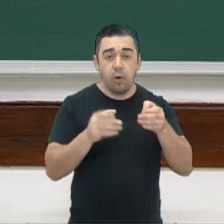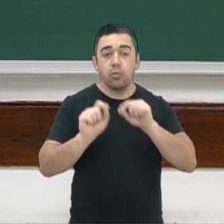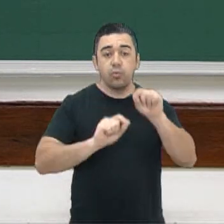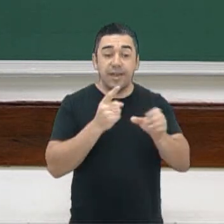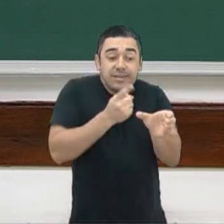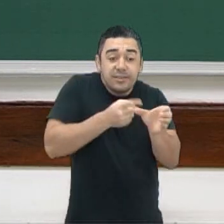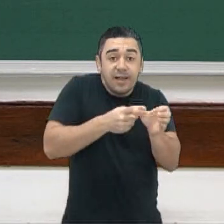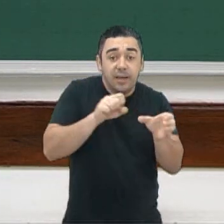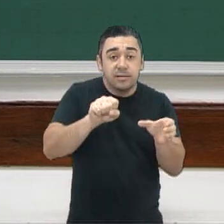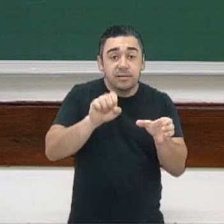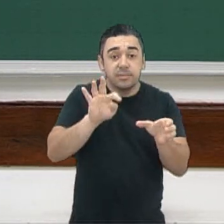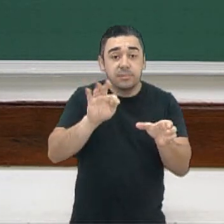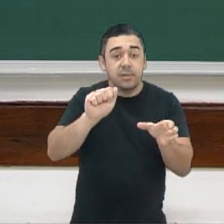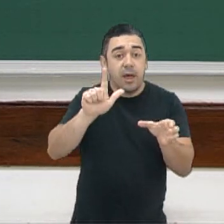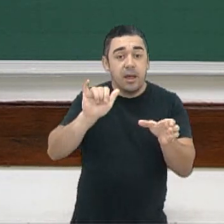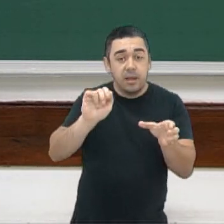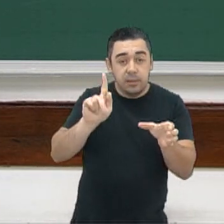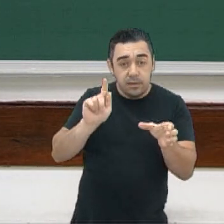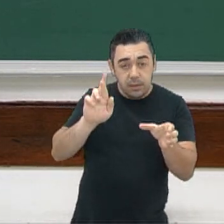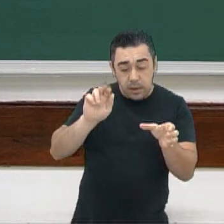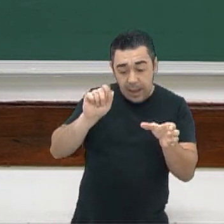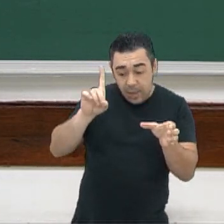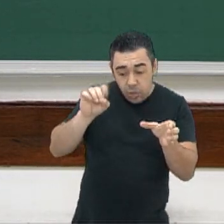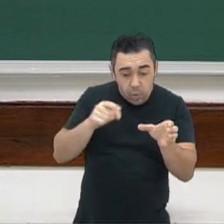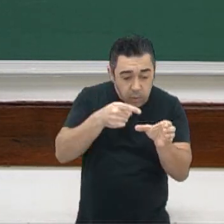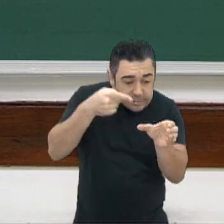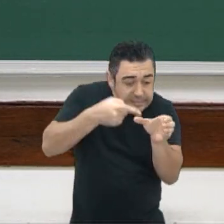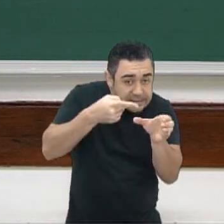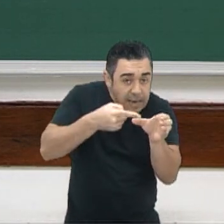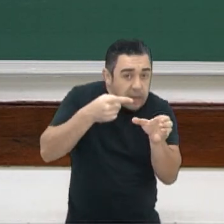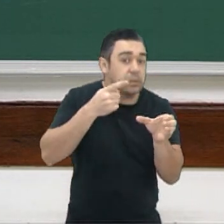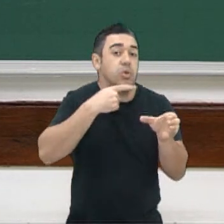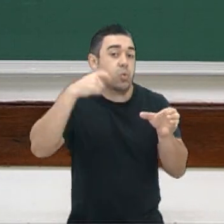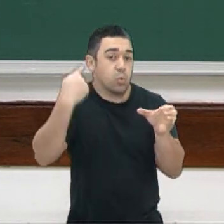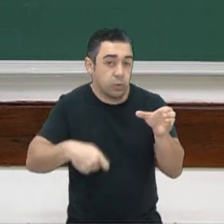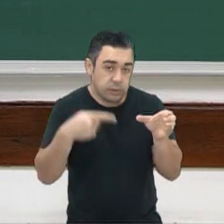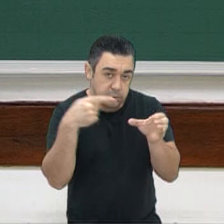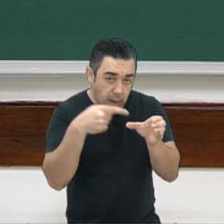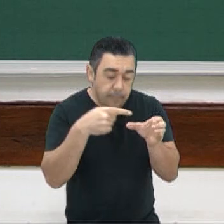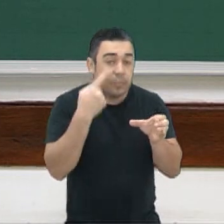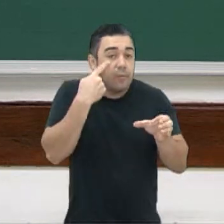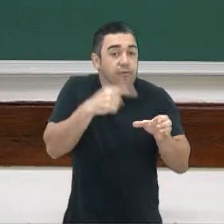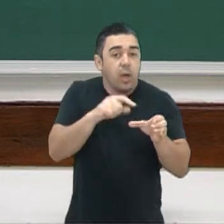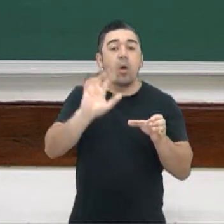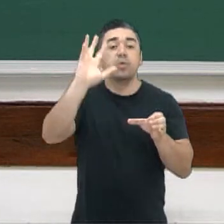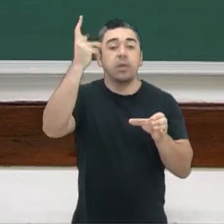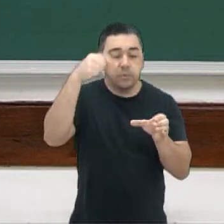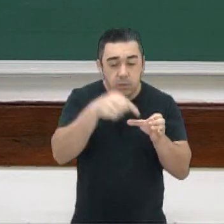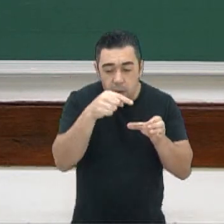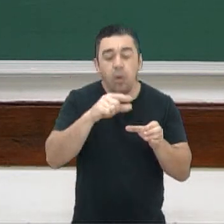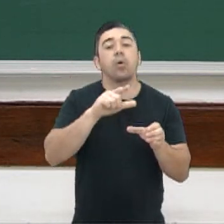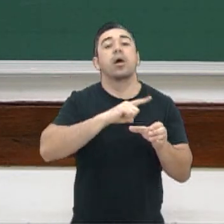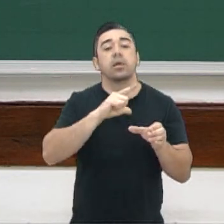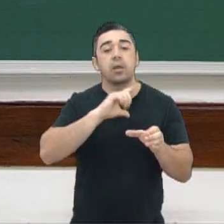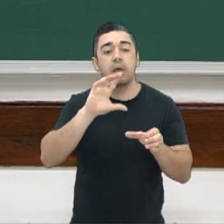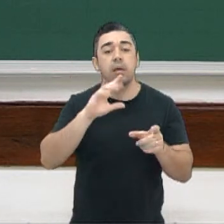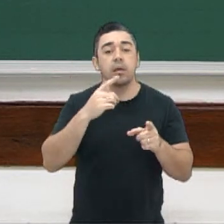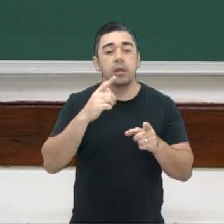Stalingrado e utilizar ela como nosso ponto de apoio para entrarmos nas contraofensivas. Para a próxima aula, do